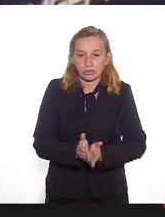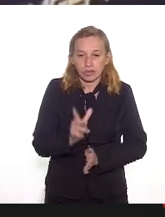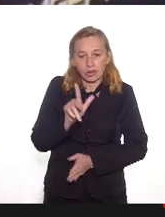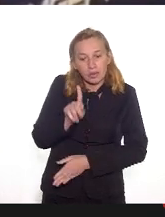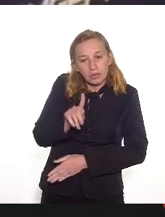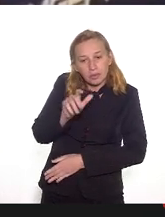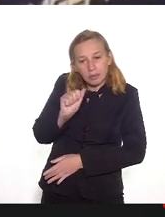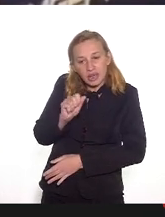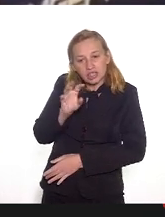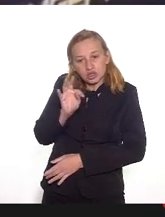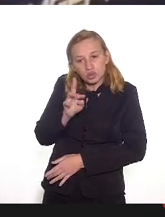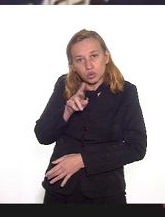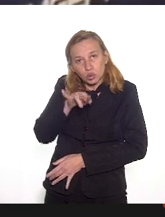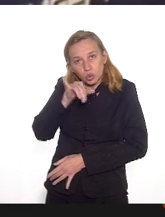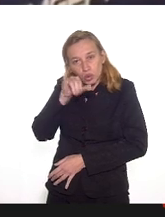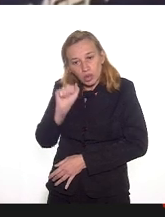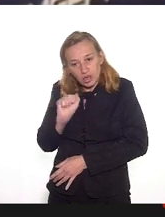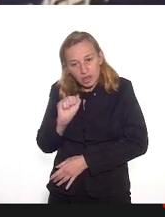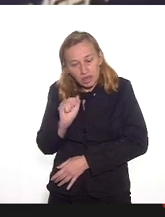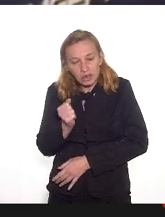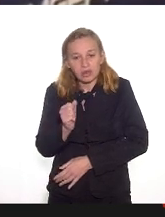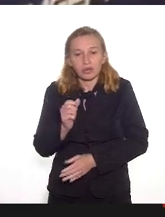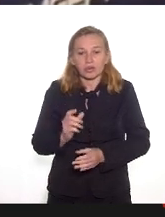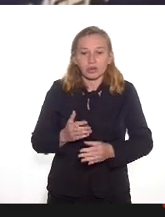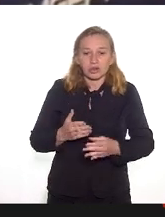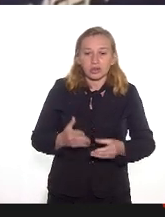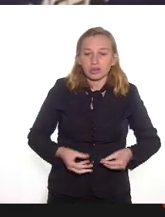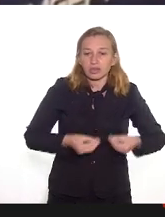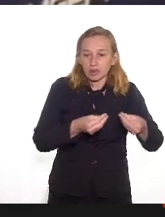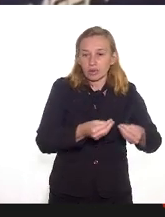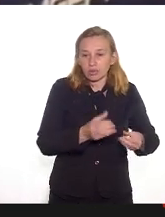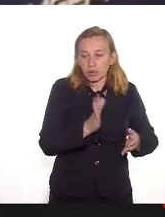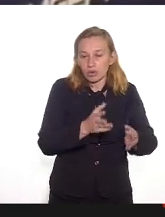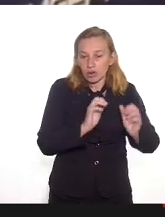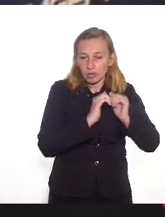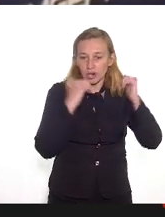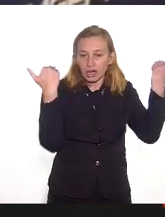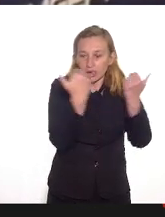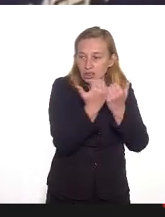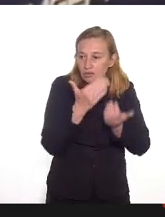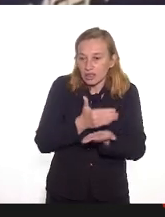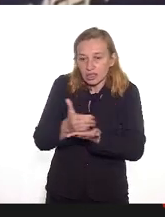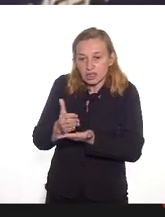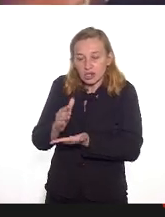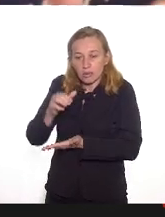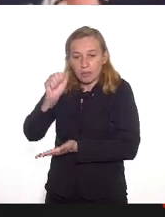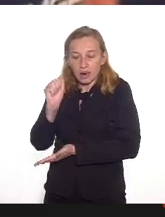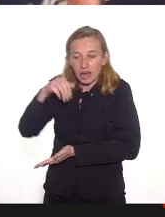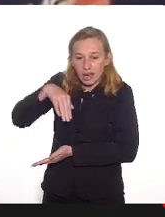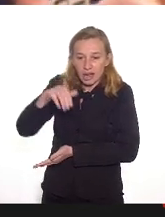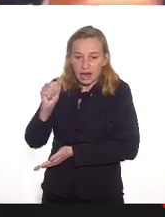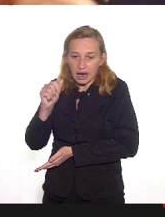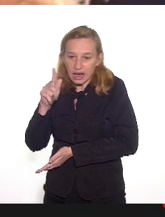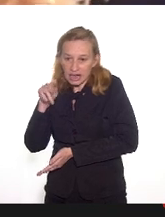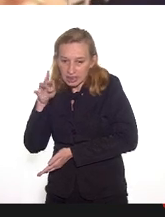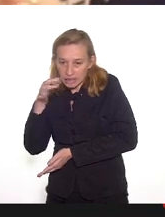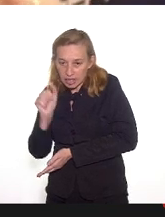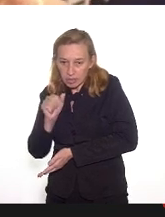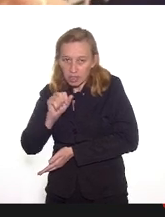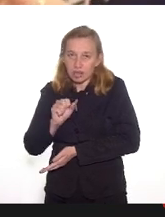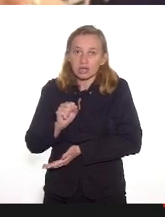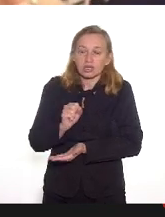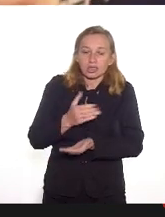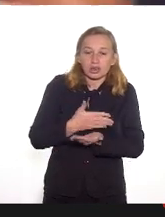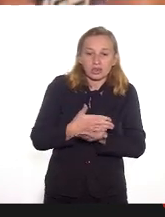Está entregando um agora, que é o Maracanã, vai iniciar o Mangaratiba, que isso veio